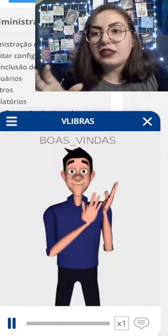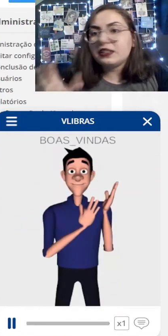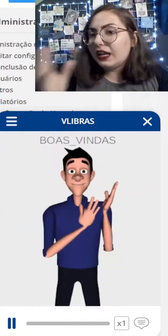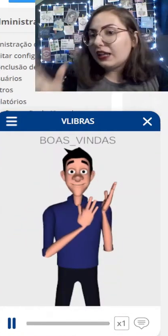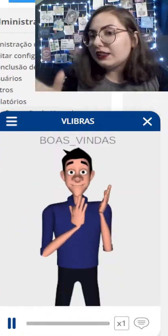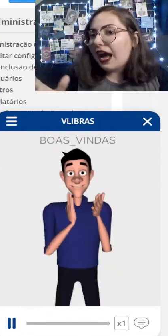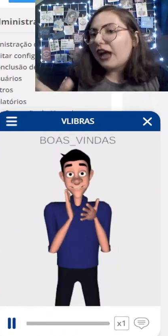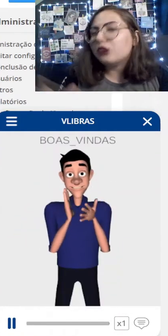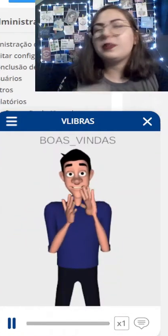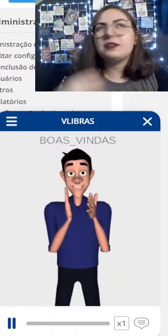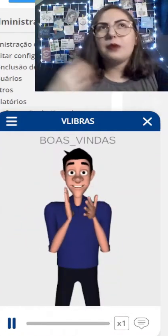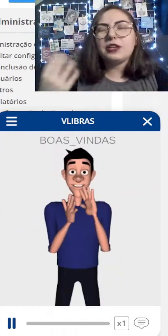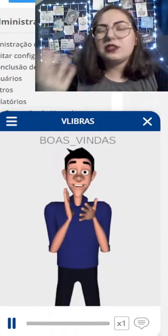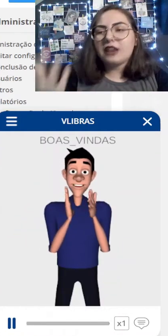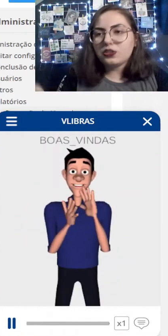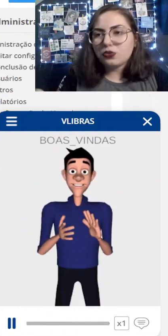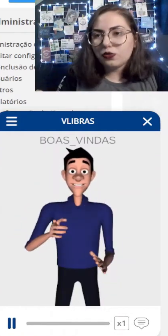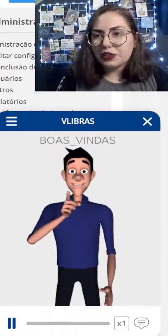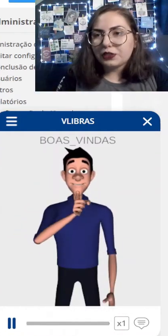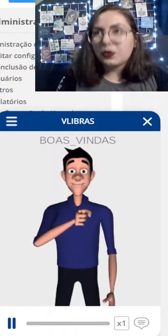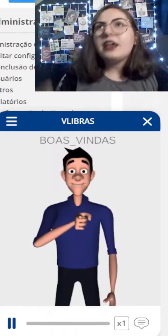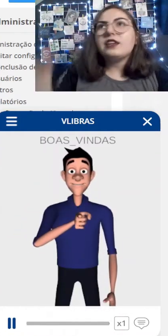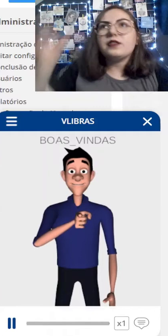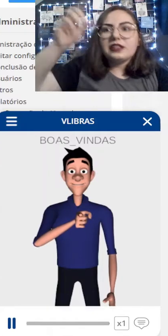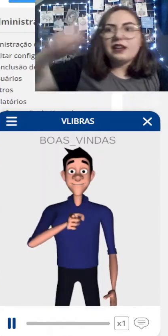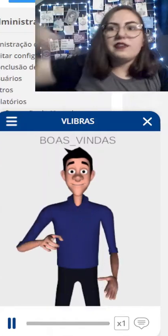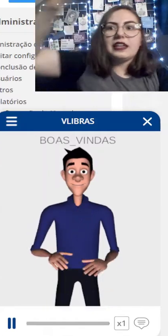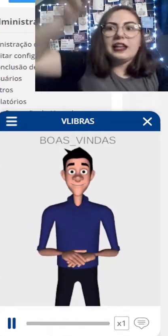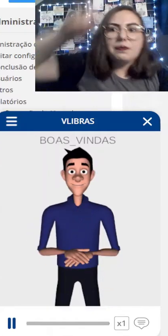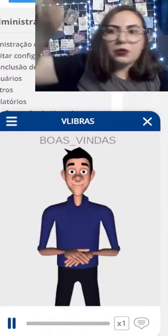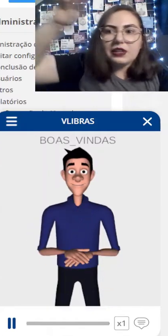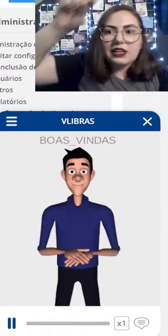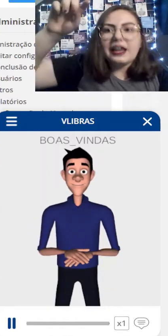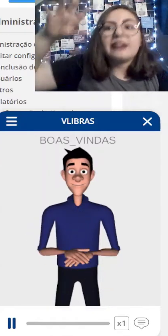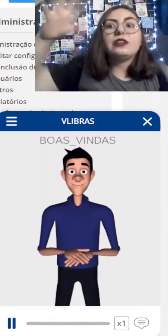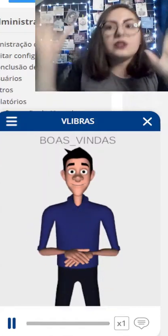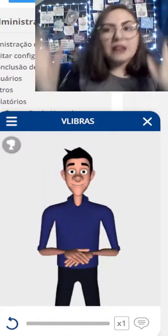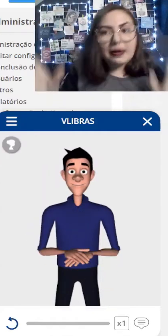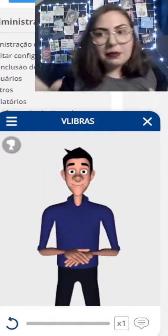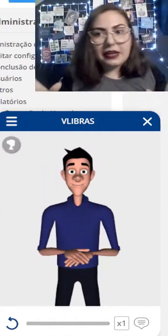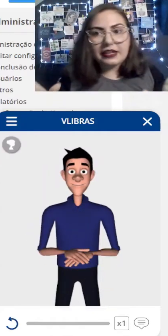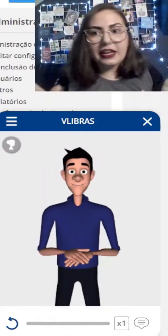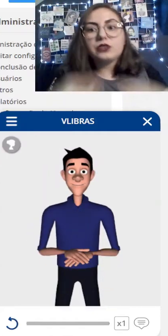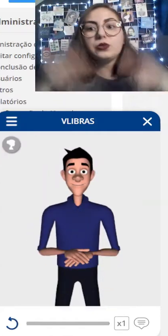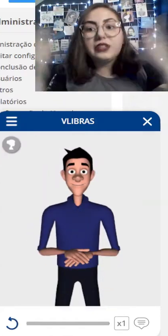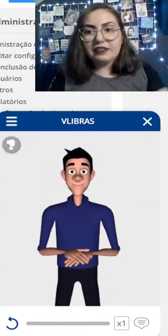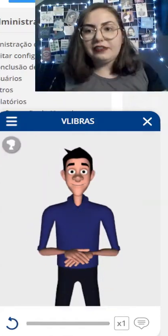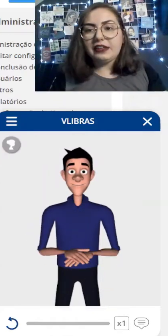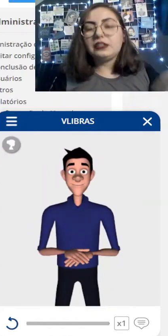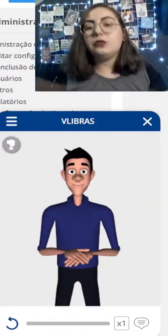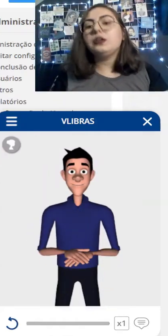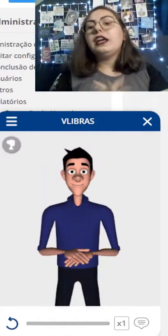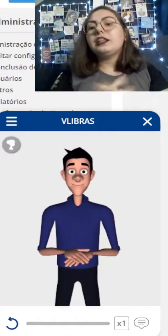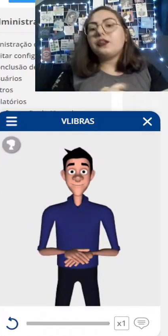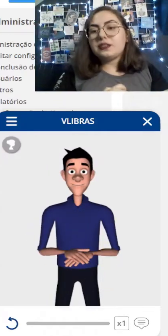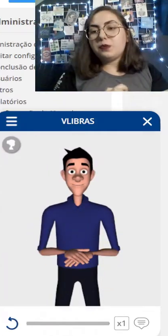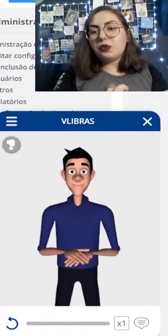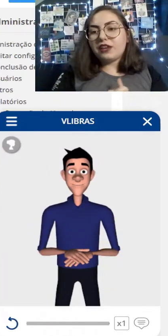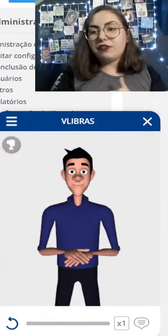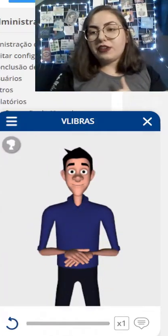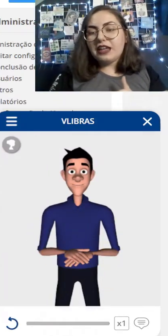página que você tem entrada principal mensagem do governo que você tem a gente aquele plugin lá e não sabe para quem do que está falando